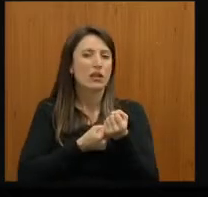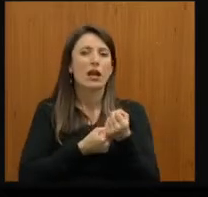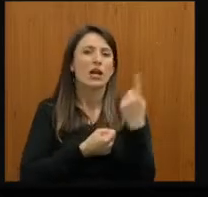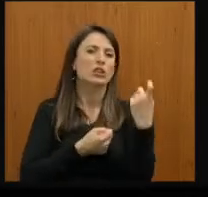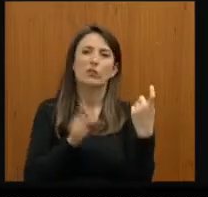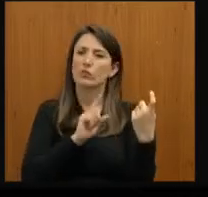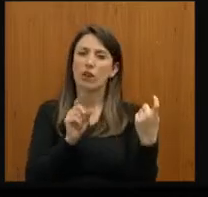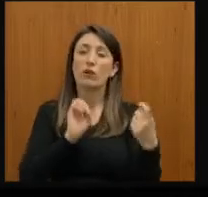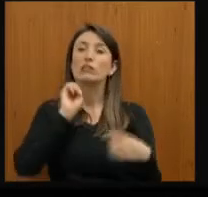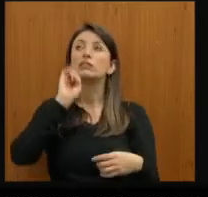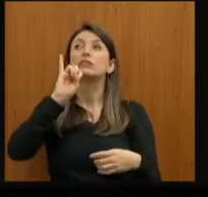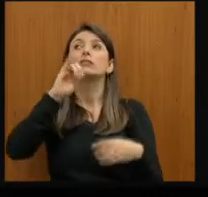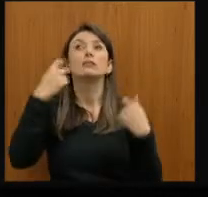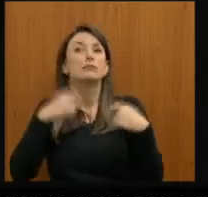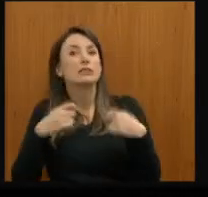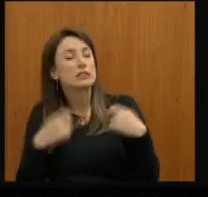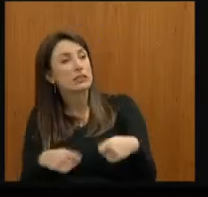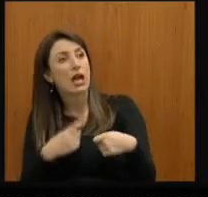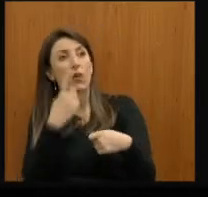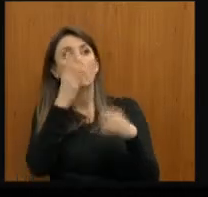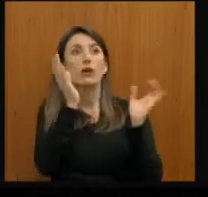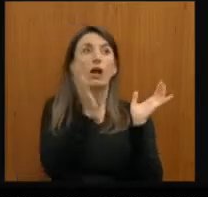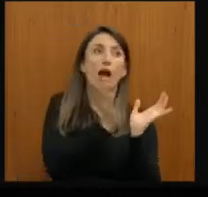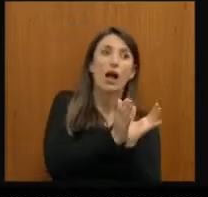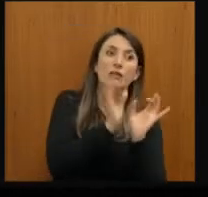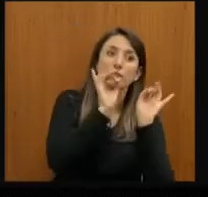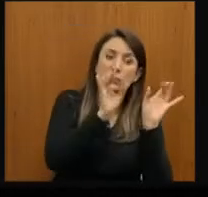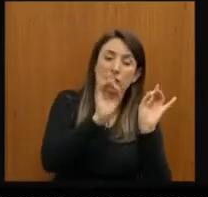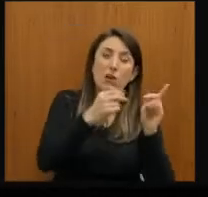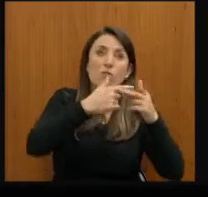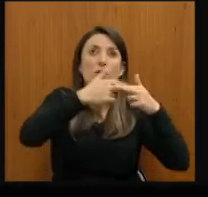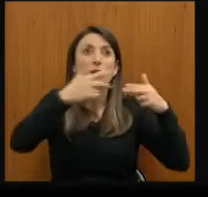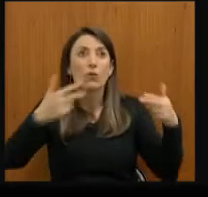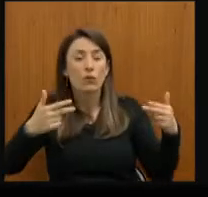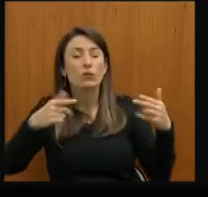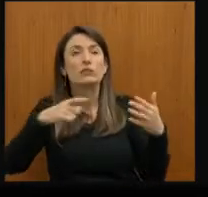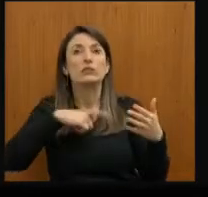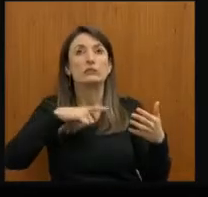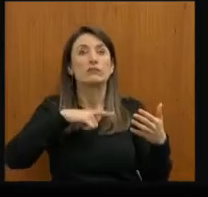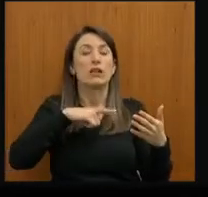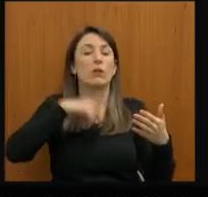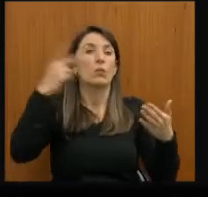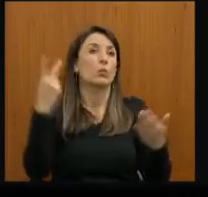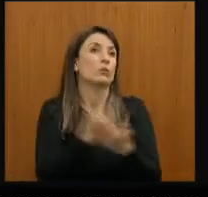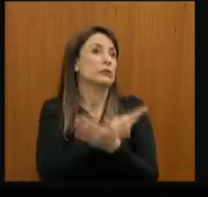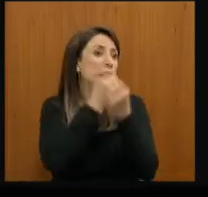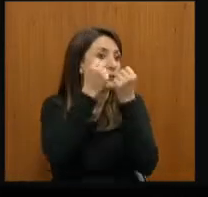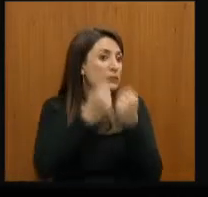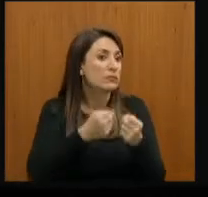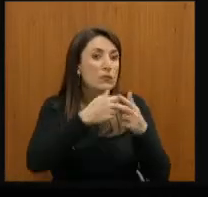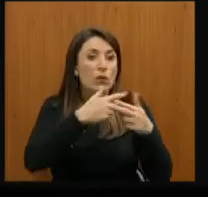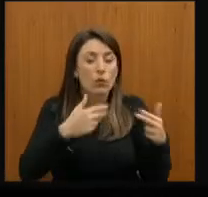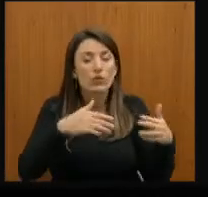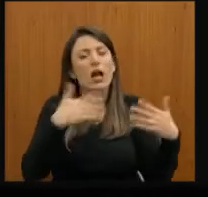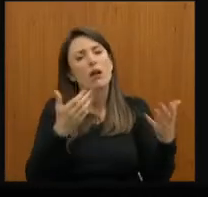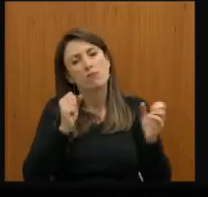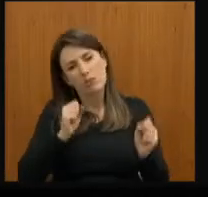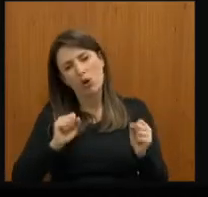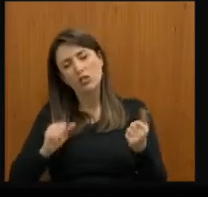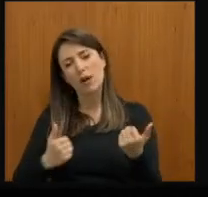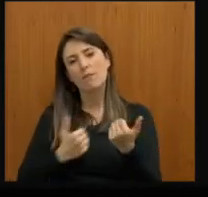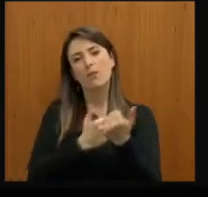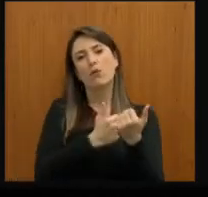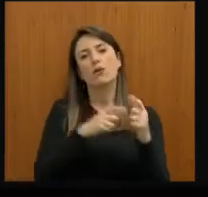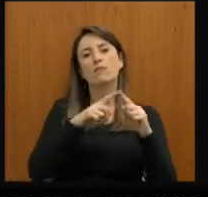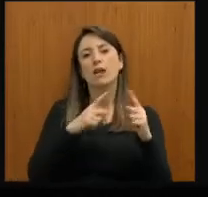claro com um caso específico muito que ganha uma repercussão aí ela pode prestar um apoio mas não vai